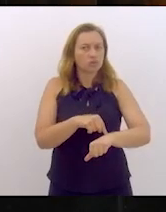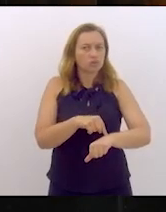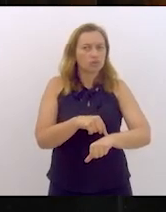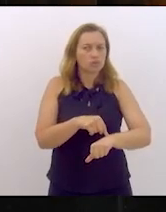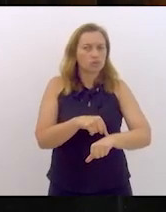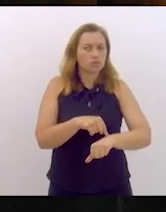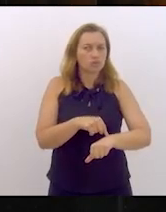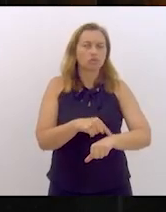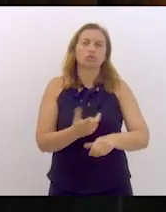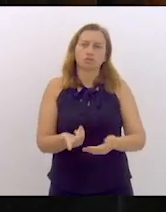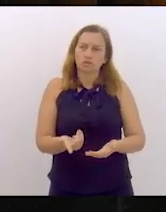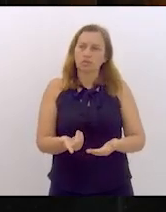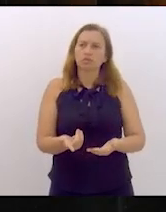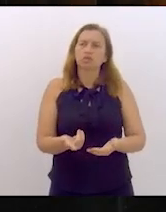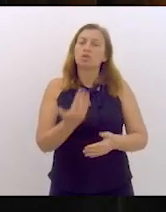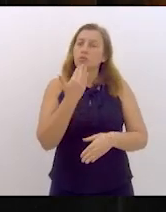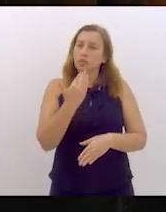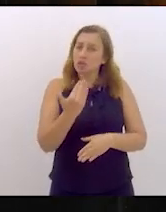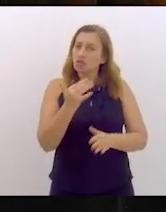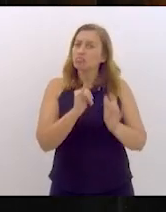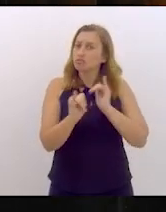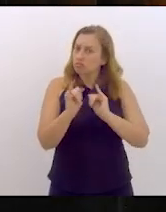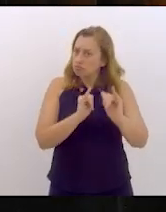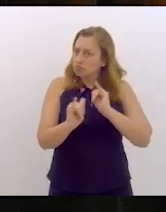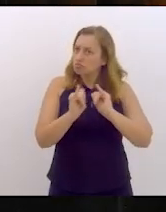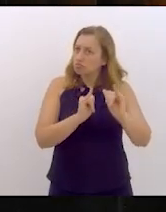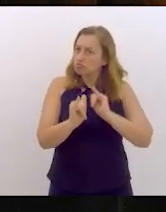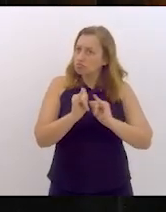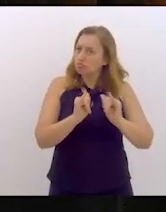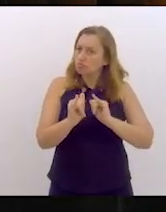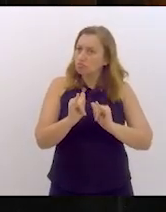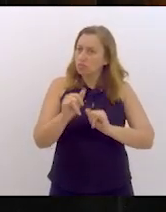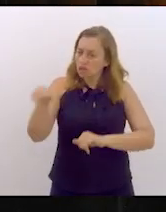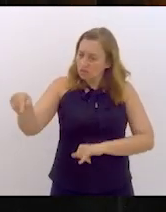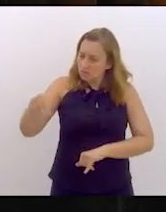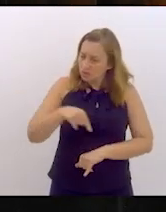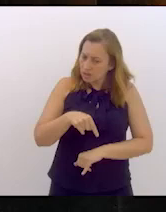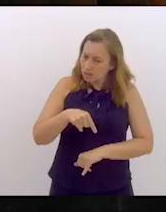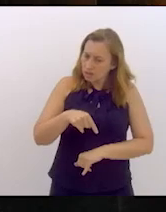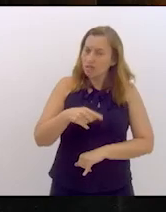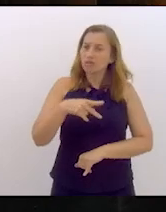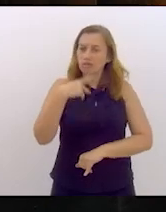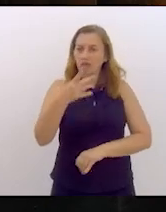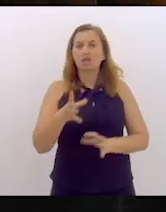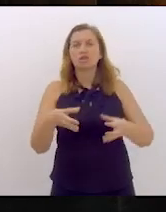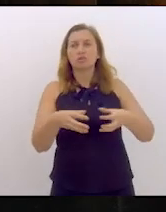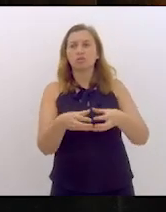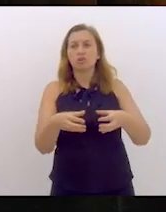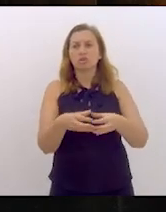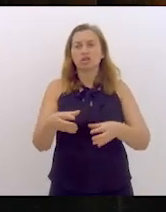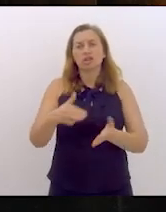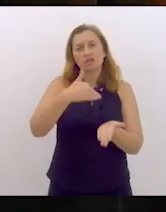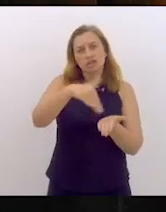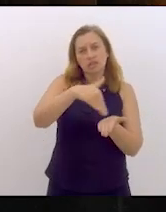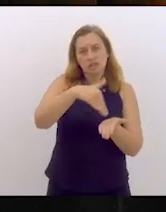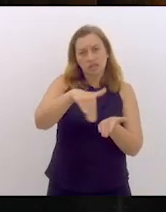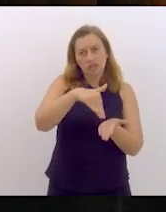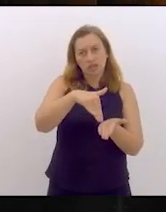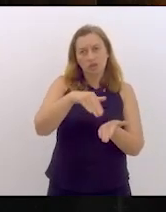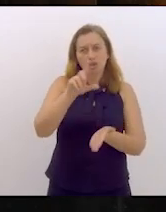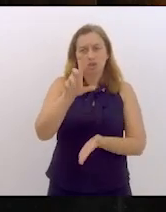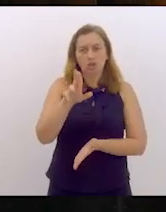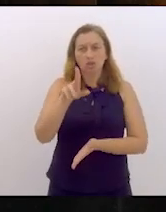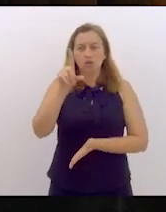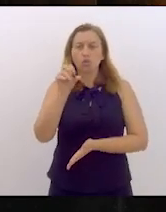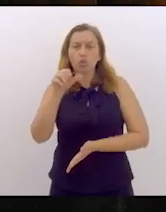além de do pedido de informações para de por aqui na comissão o então secretário